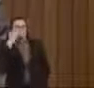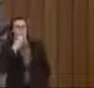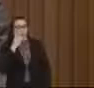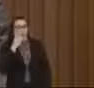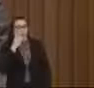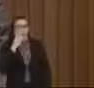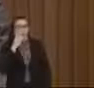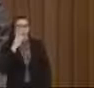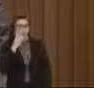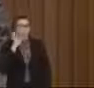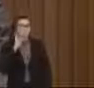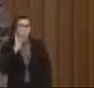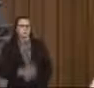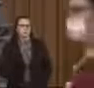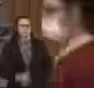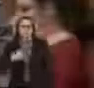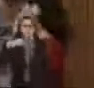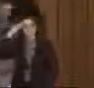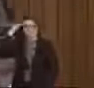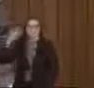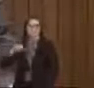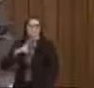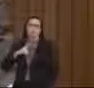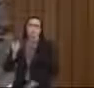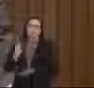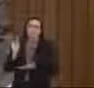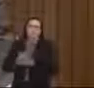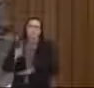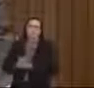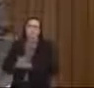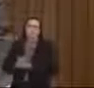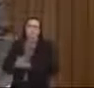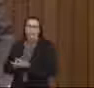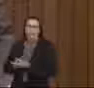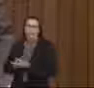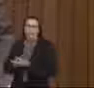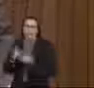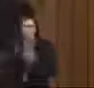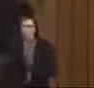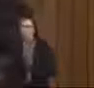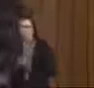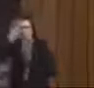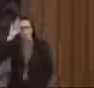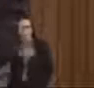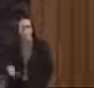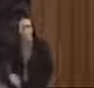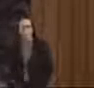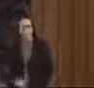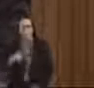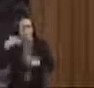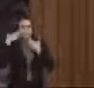perseguição. Não sei de onde vem a perseguição, que é um ato de perseguição. Presidente, eu